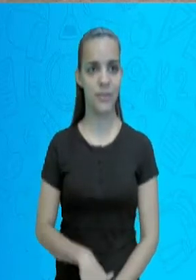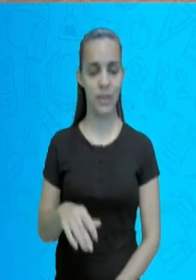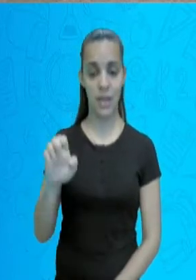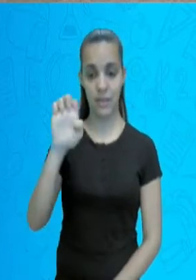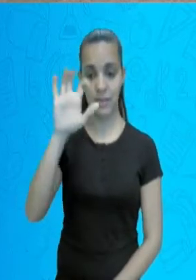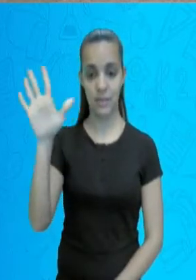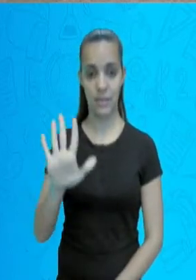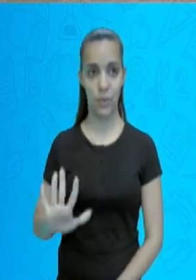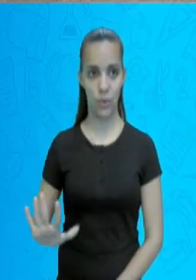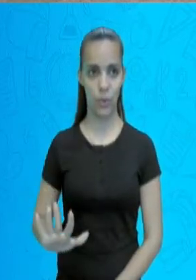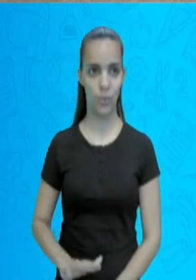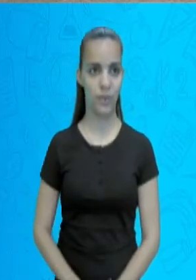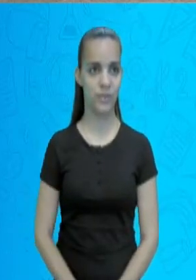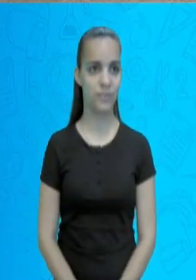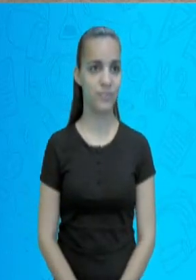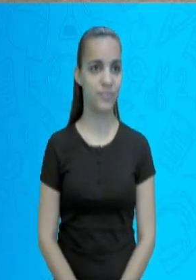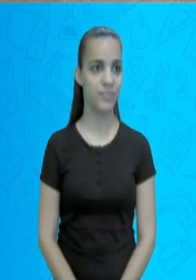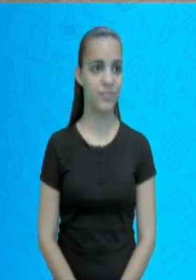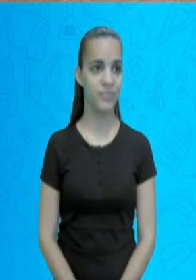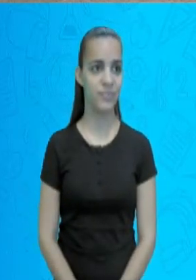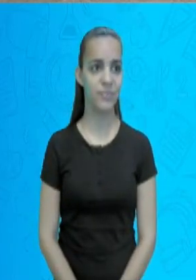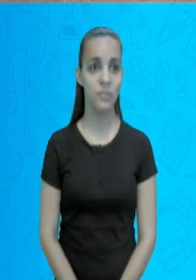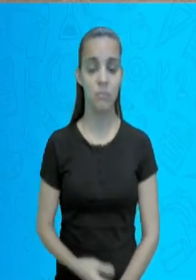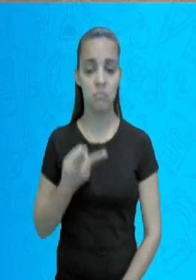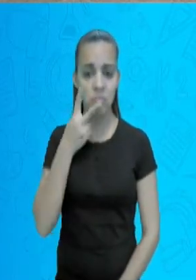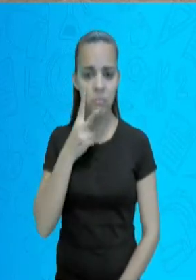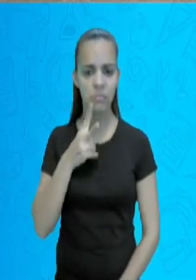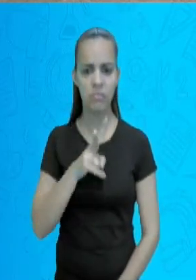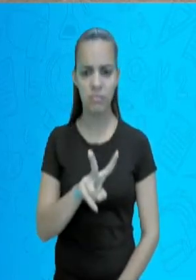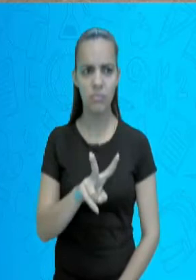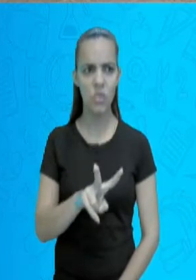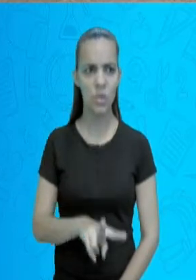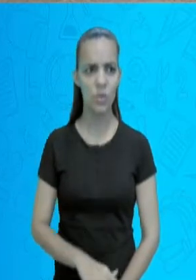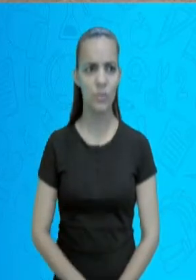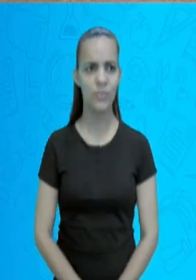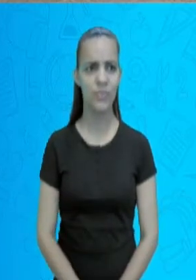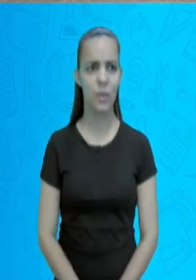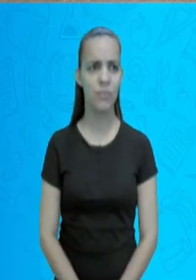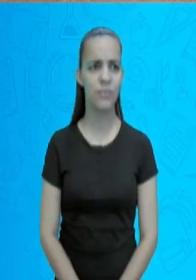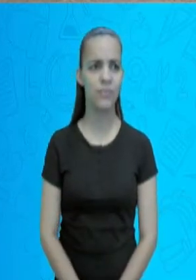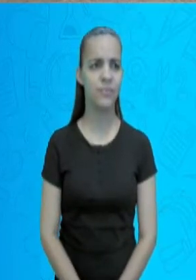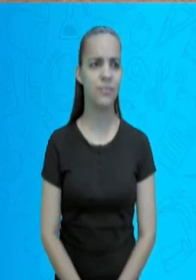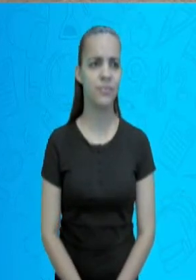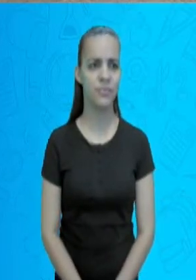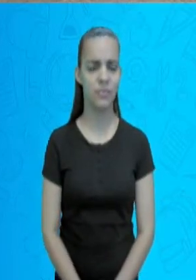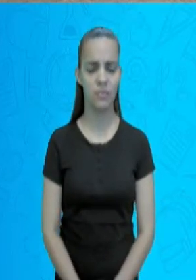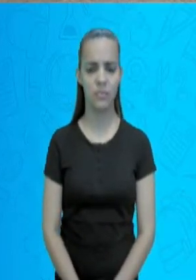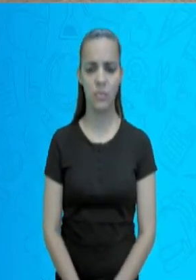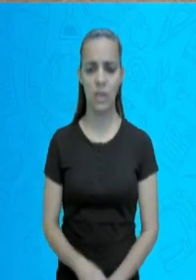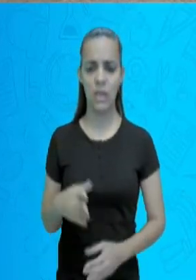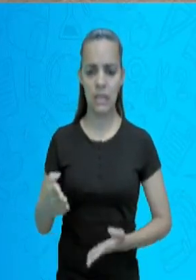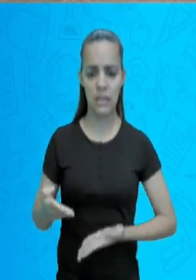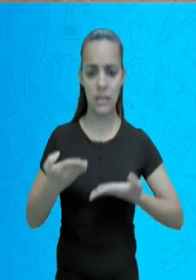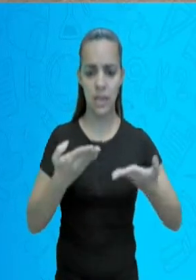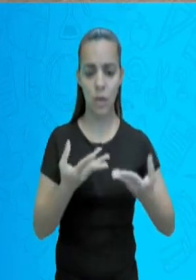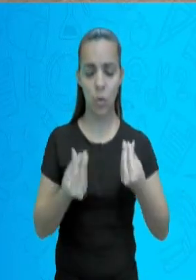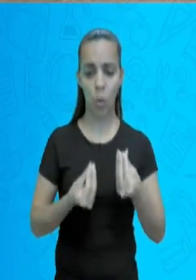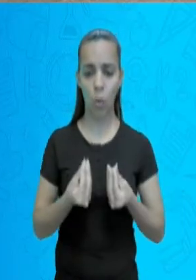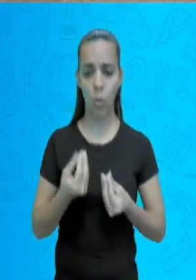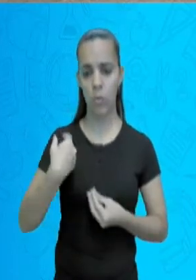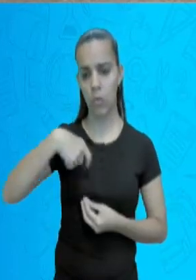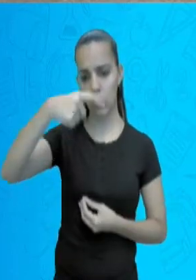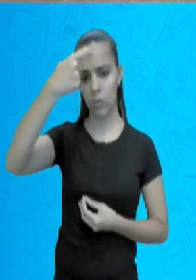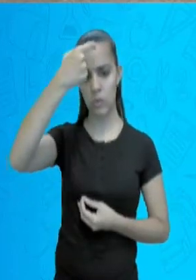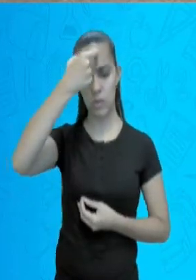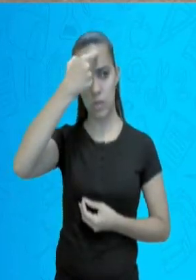Europa, a gente observa que isso é uma conscientização que existe na